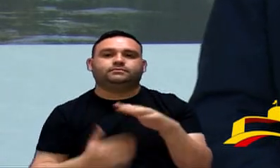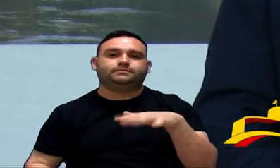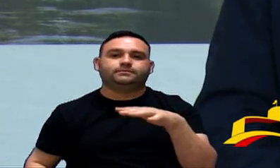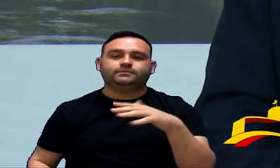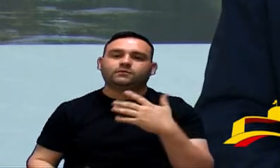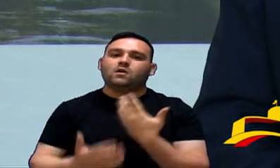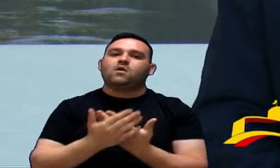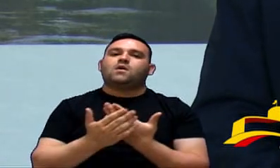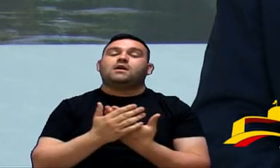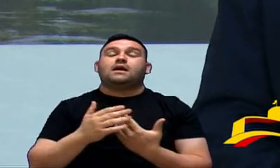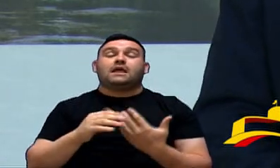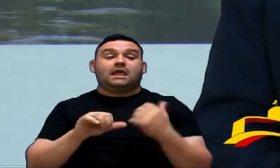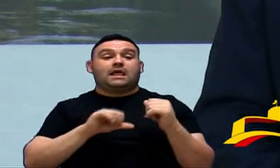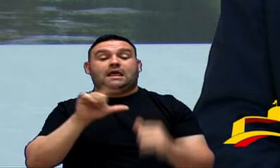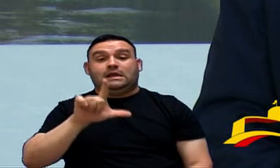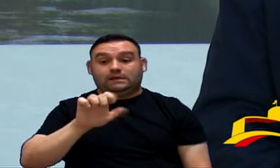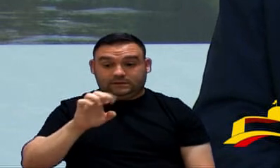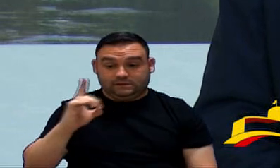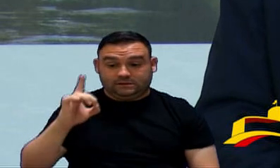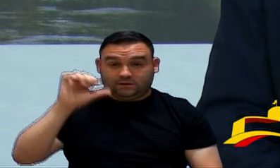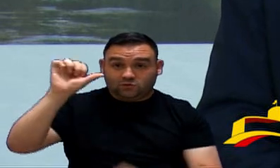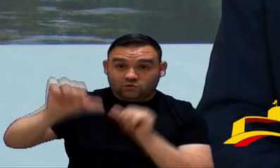Vitão, que